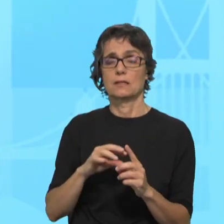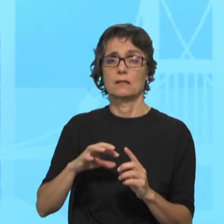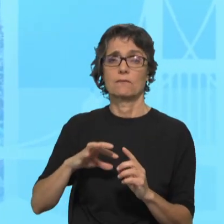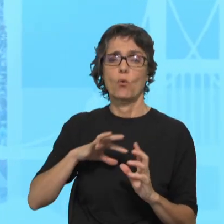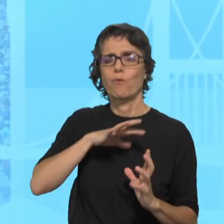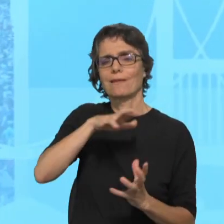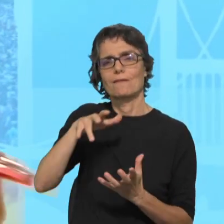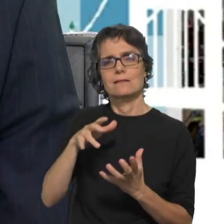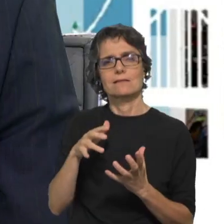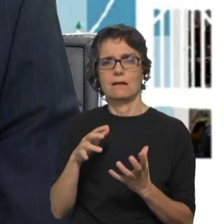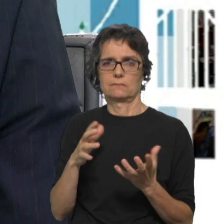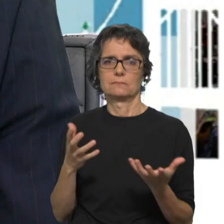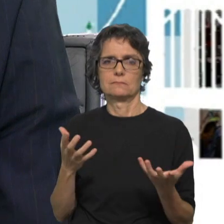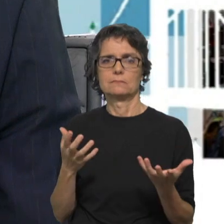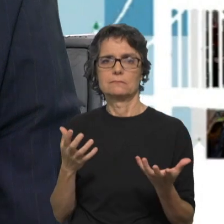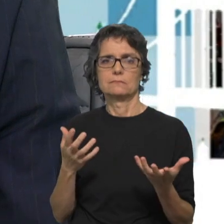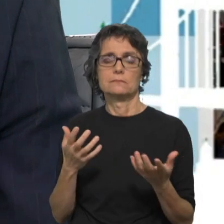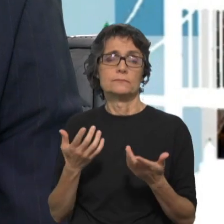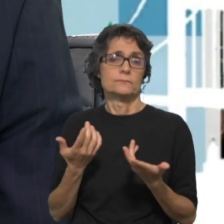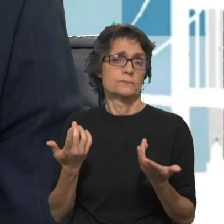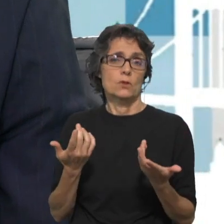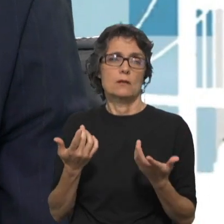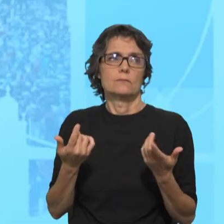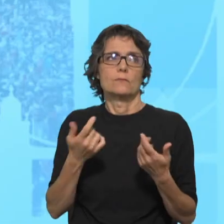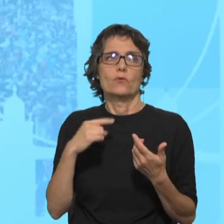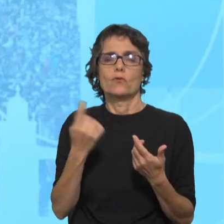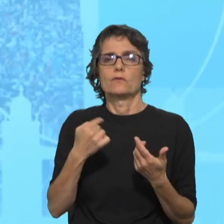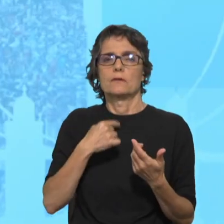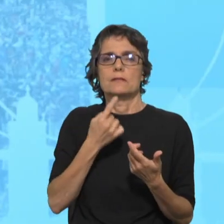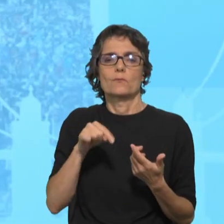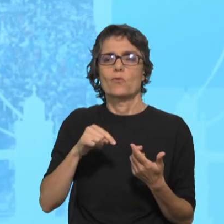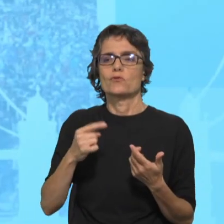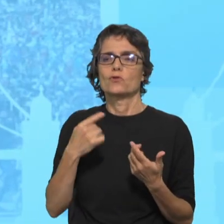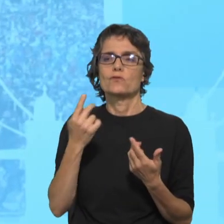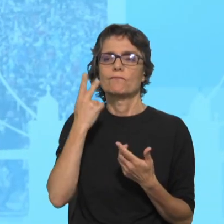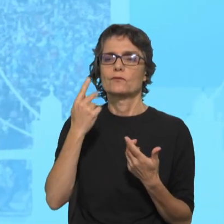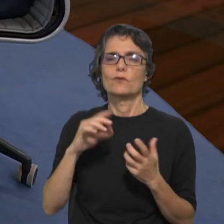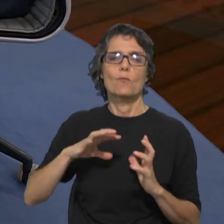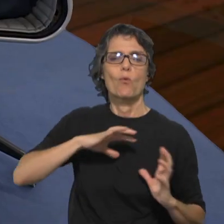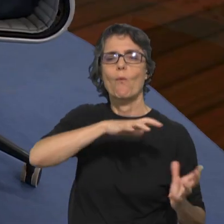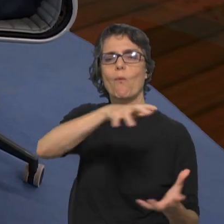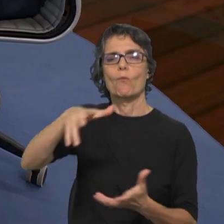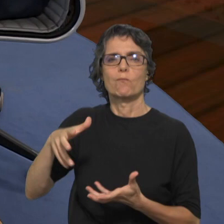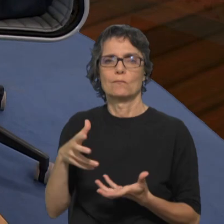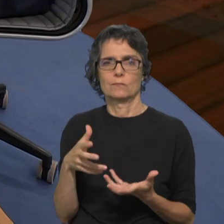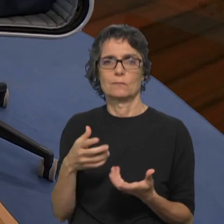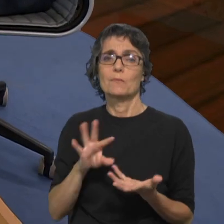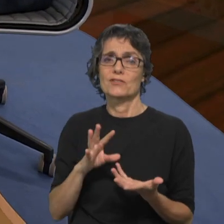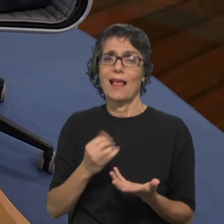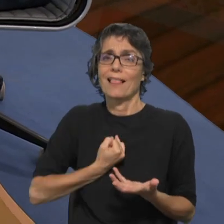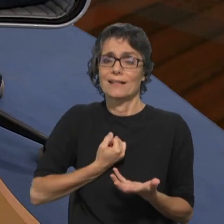do mundo, hoje que é uma enorme aldeia global, mas ao fim e ao cabo temos sempre raízes, temos sempre identidades